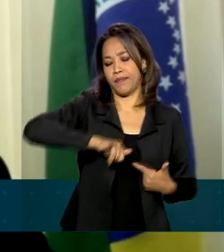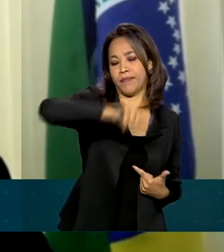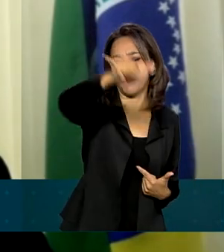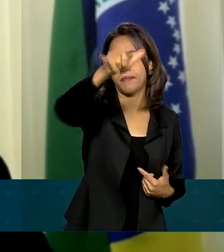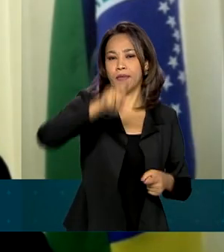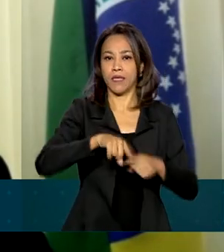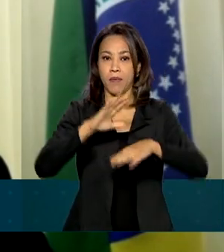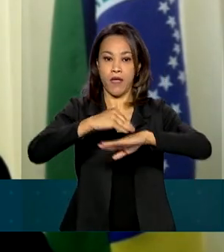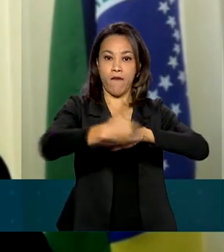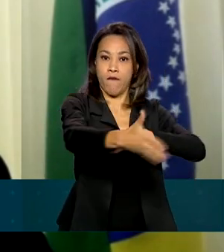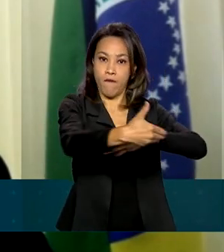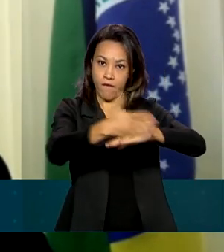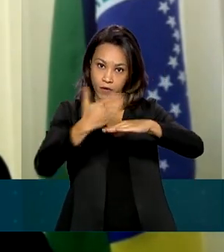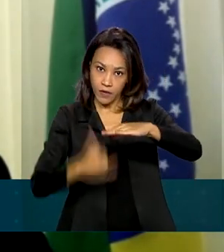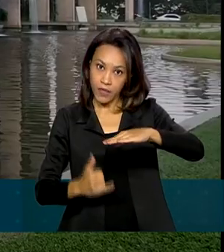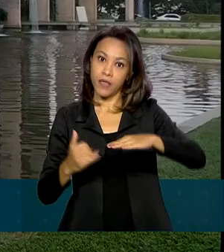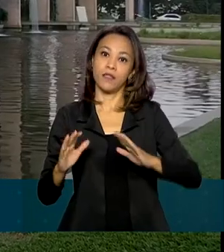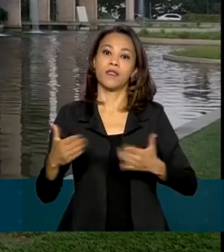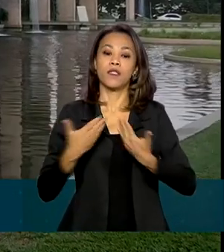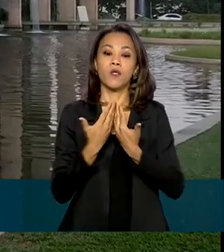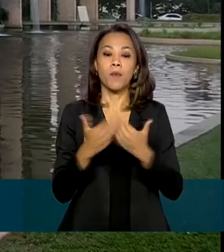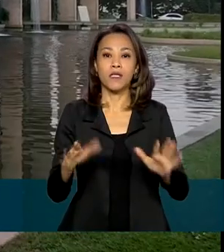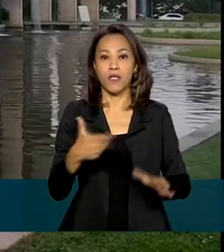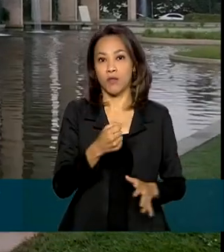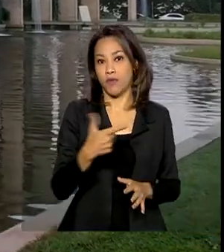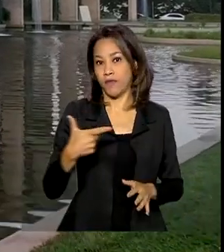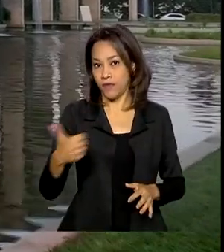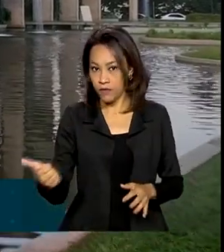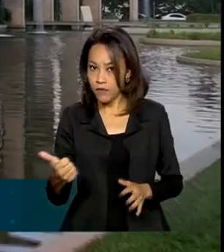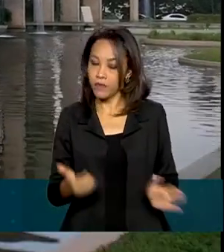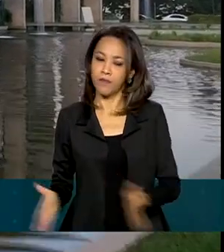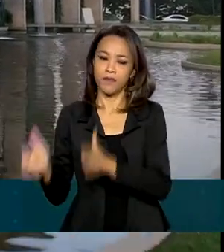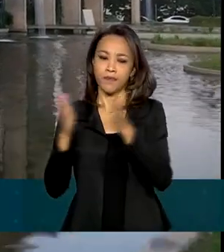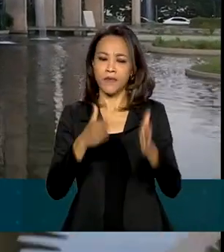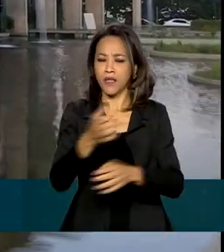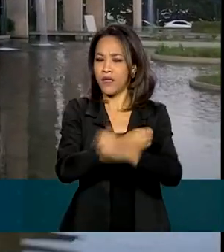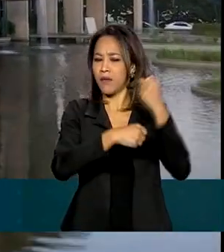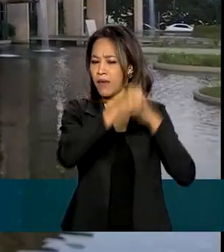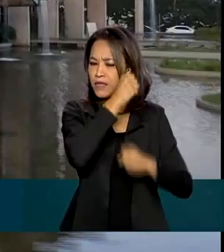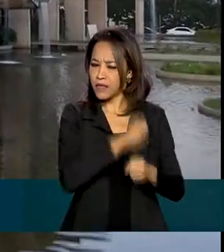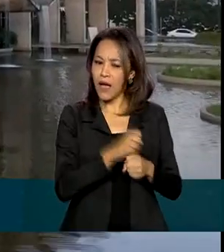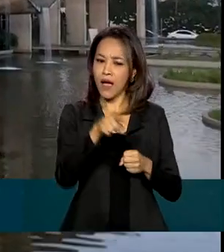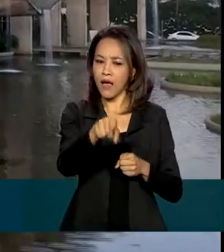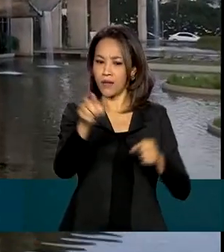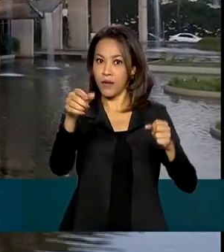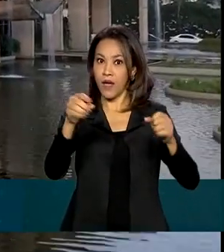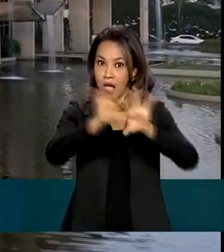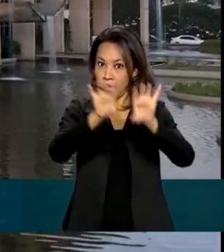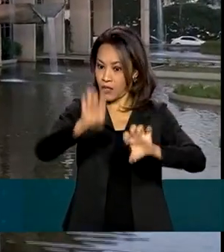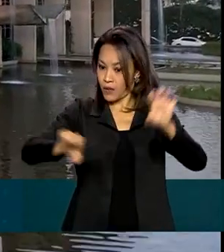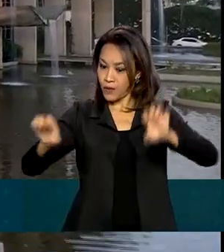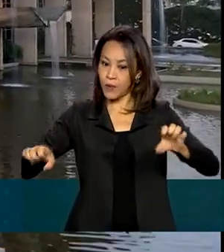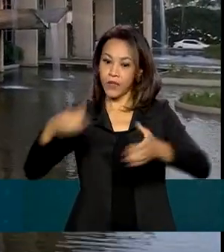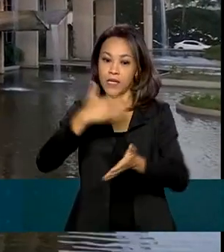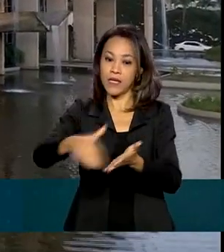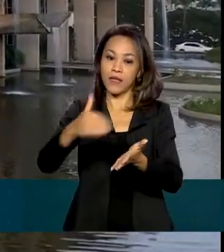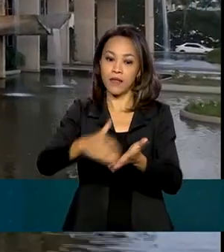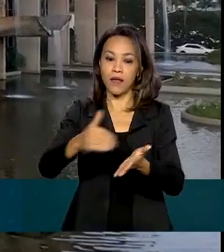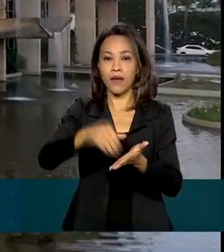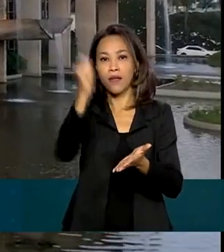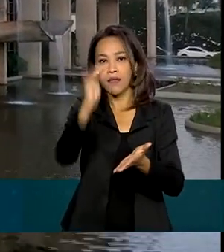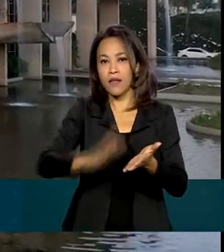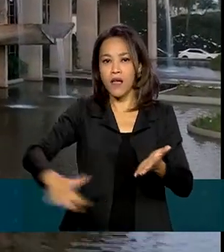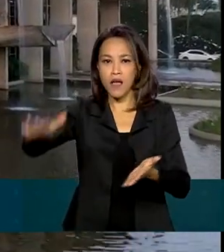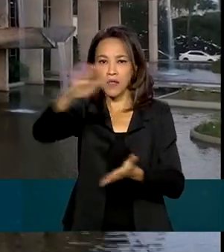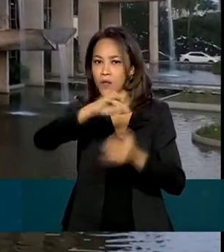inauguração em janeiro de 2021. Desde o ano passado, a estrutura da Secretaria Nacional de Políticas sobre